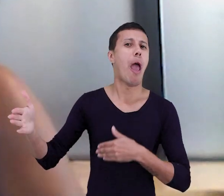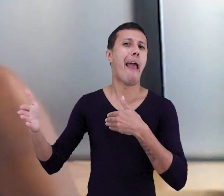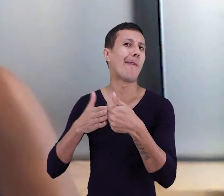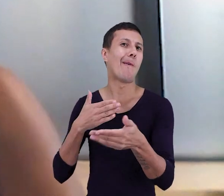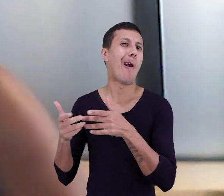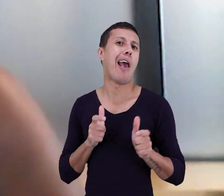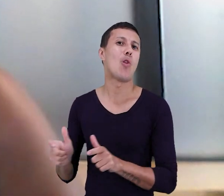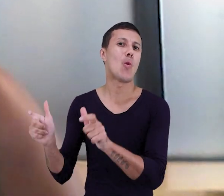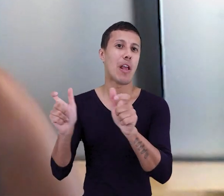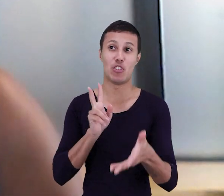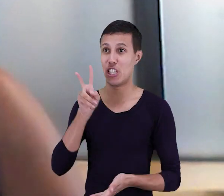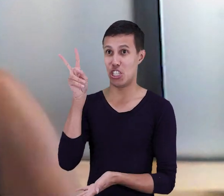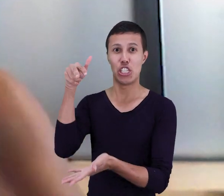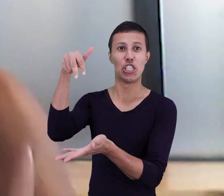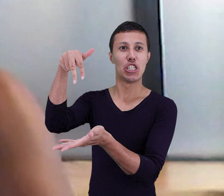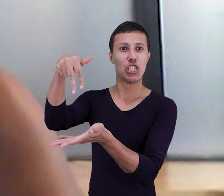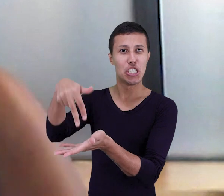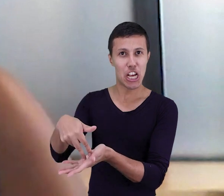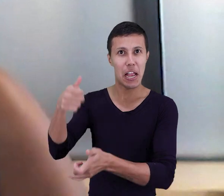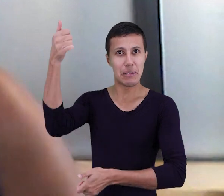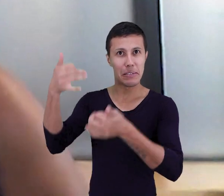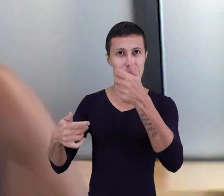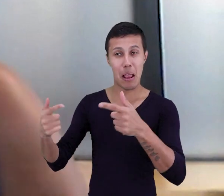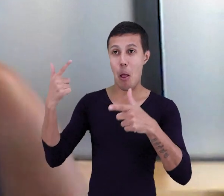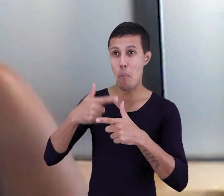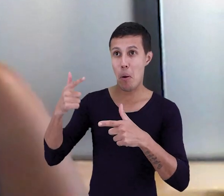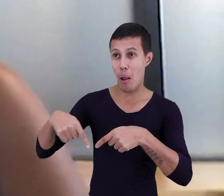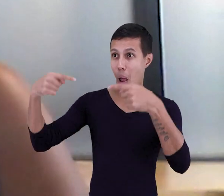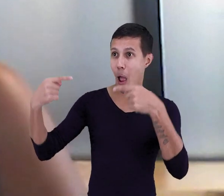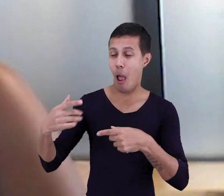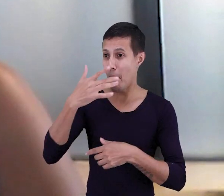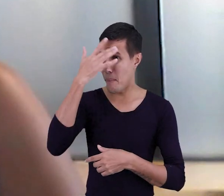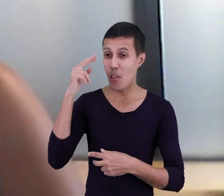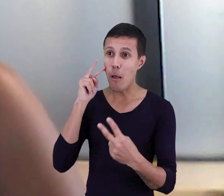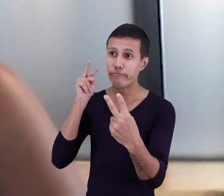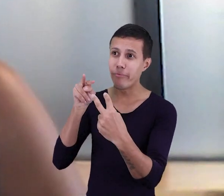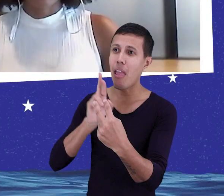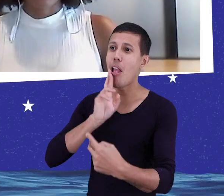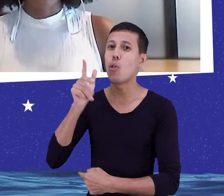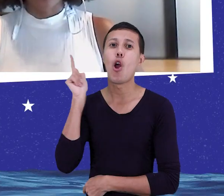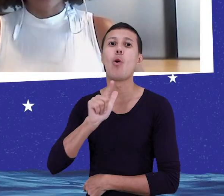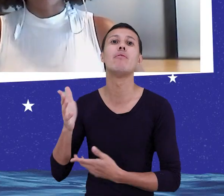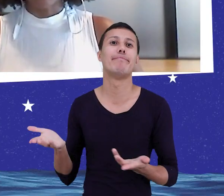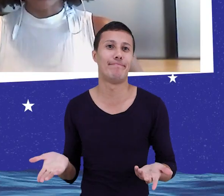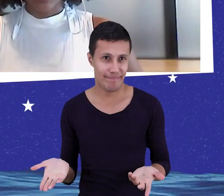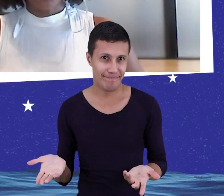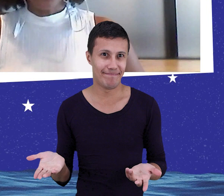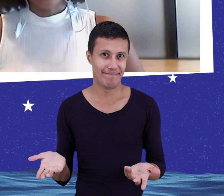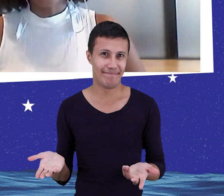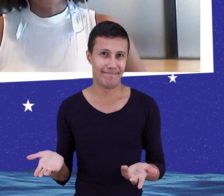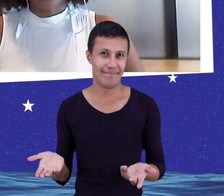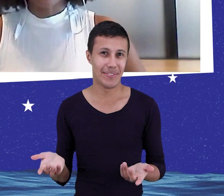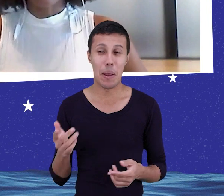qualquer lugar que você chega, senta e fala sobre esses desafios e uma pessoa pode te responder, né? Então, acaba que